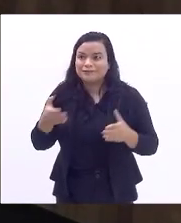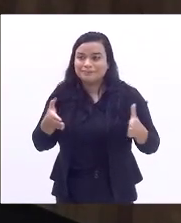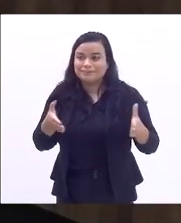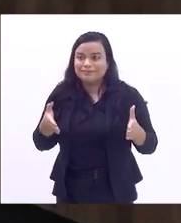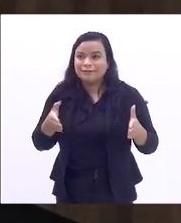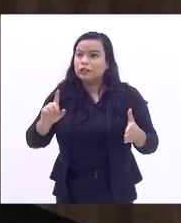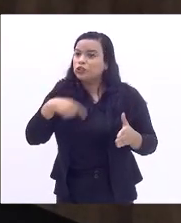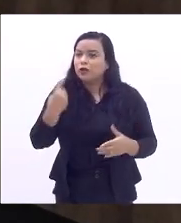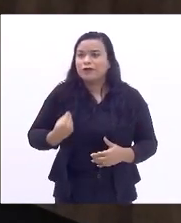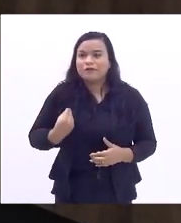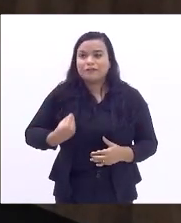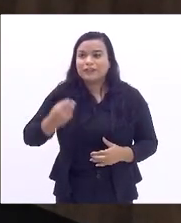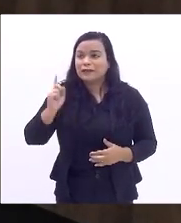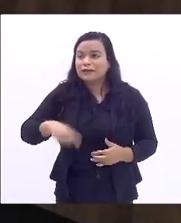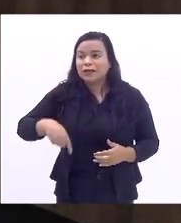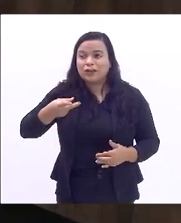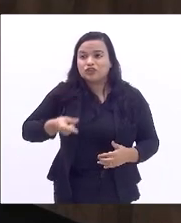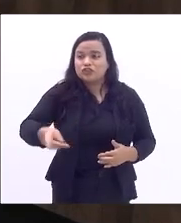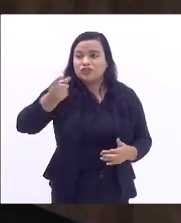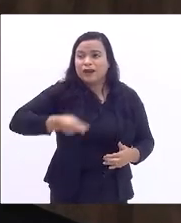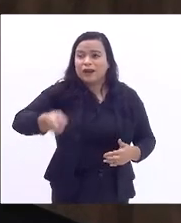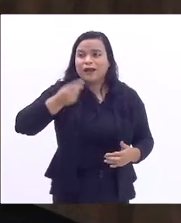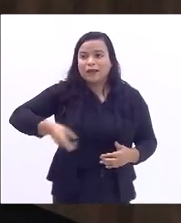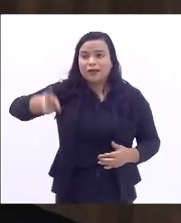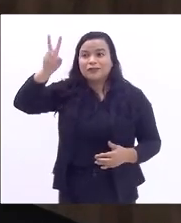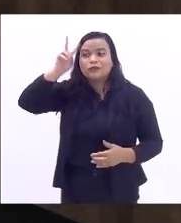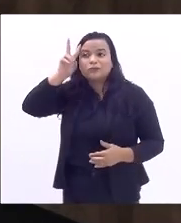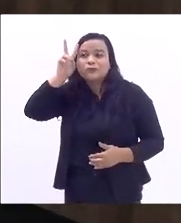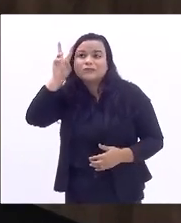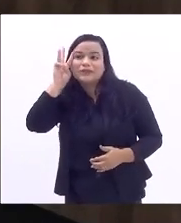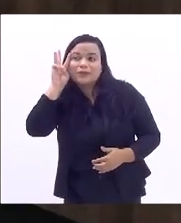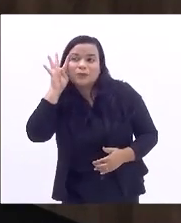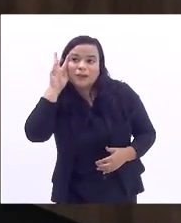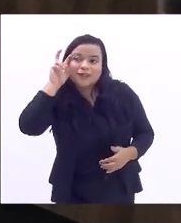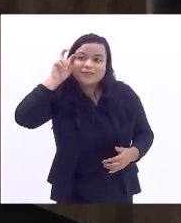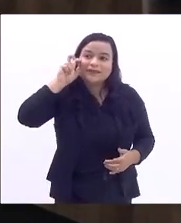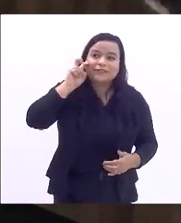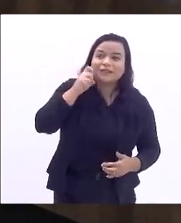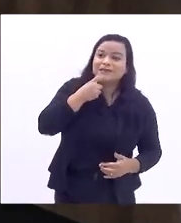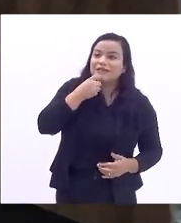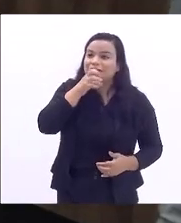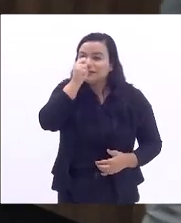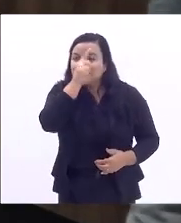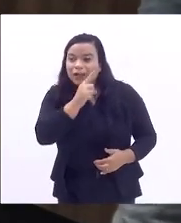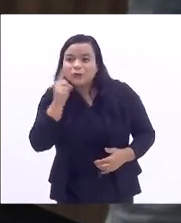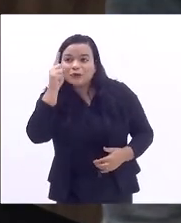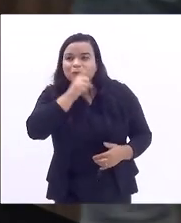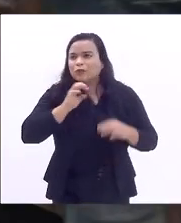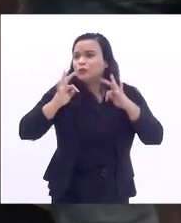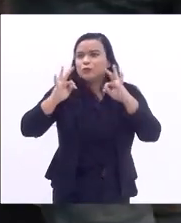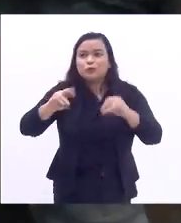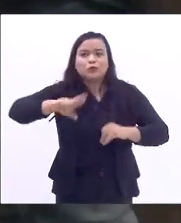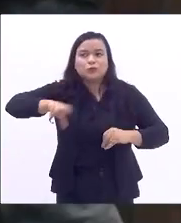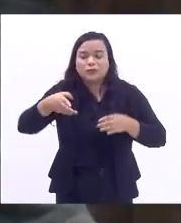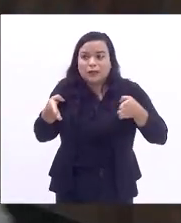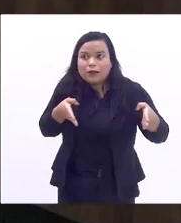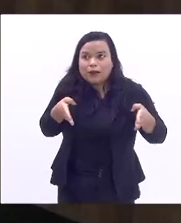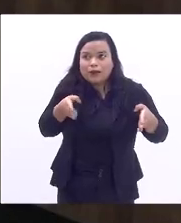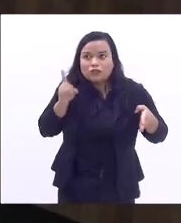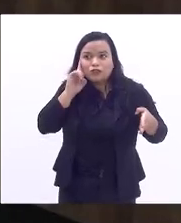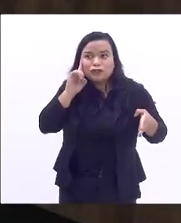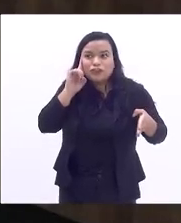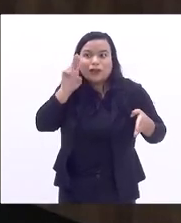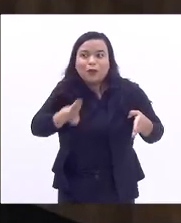gente em dias corridos a gente não aniversário em Vida em dia as outras a gente não desconta nem